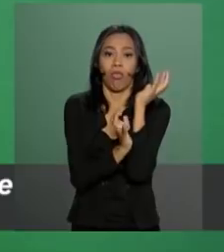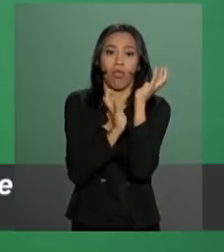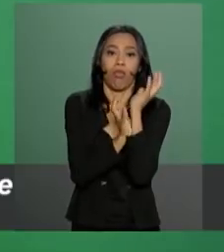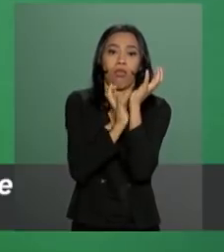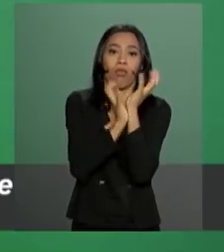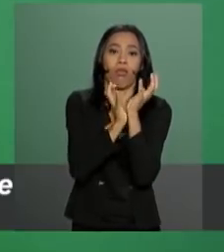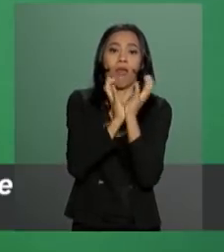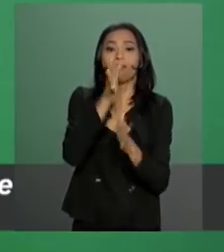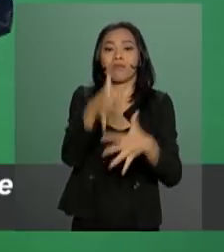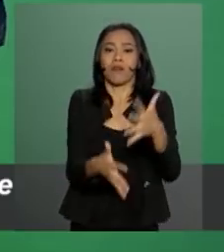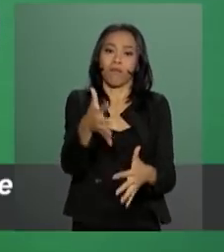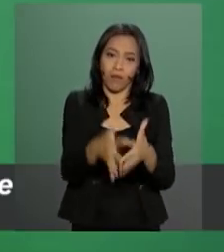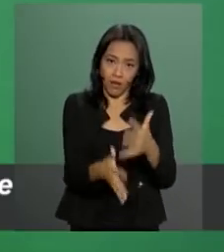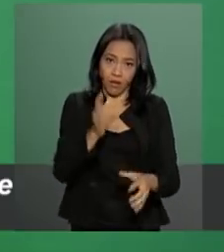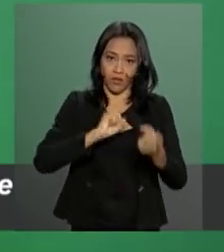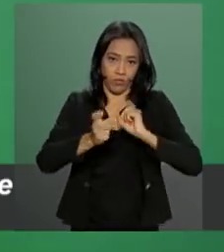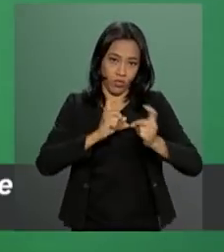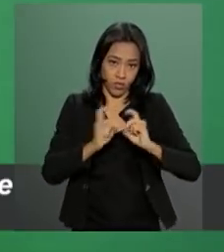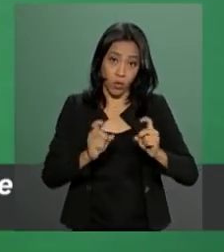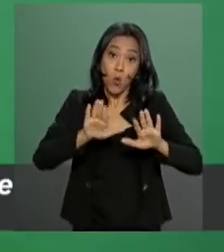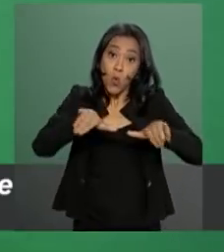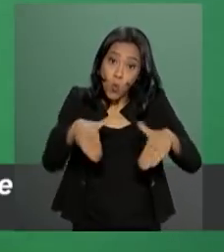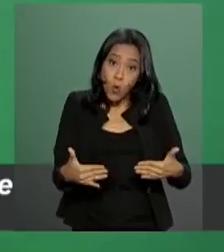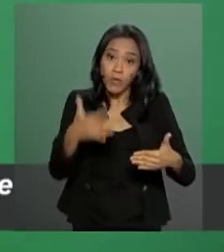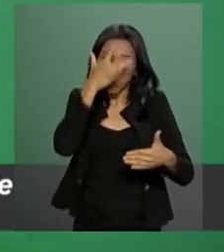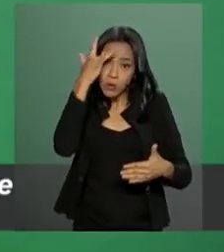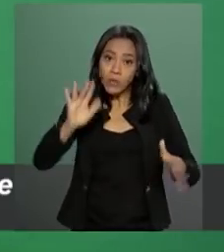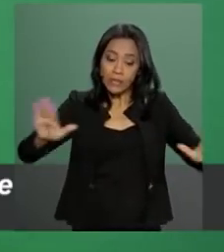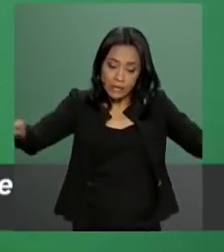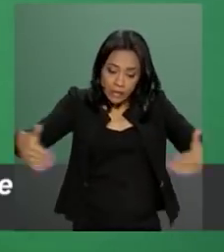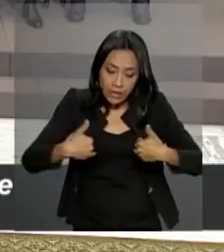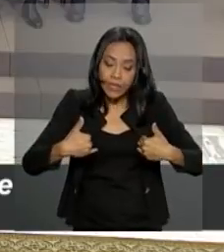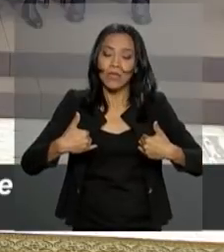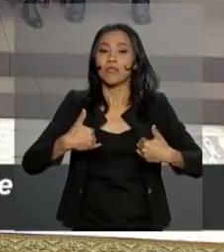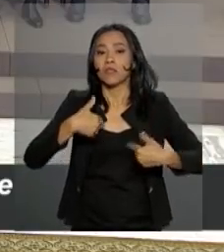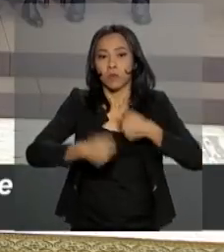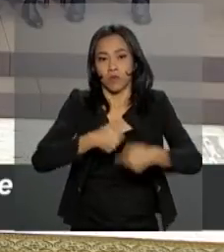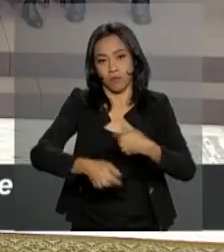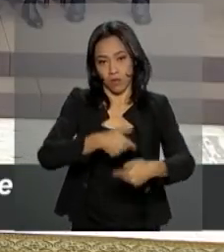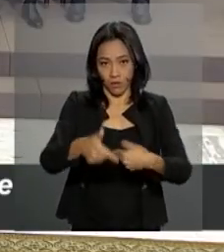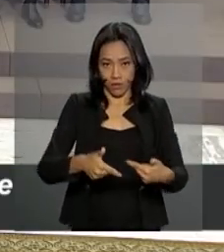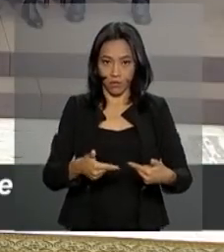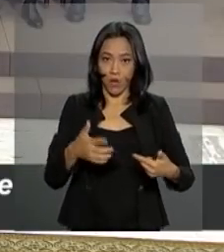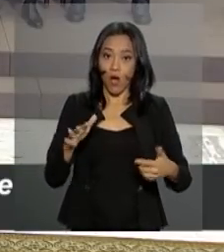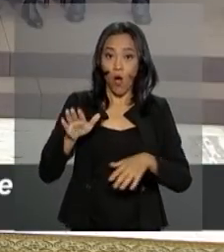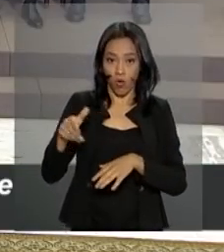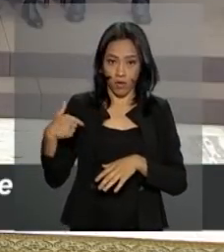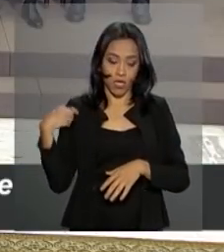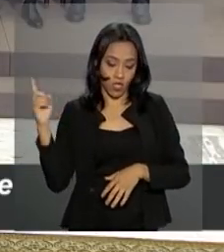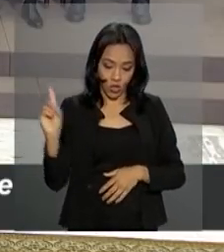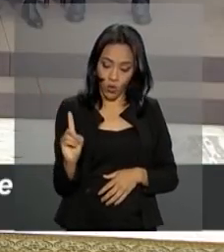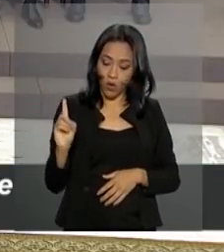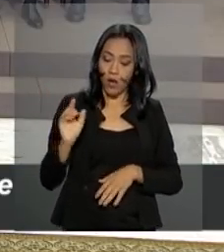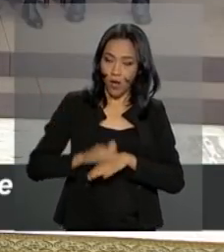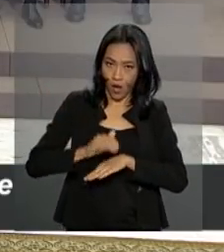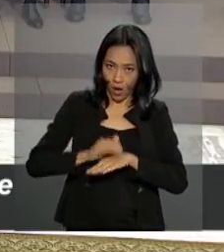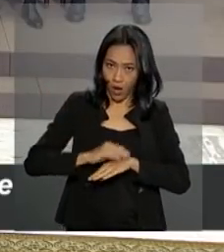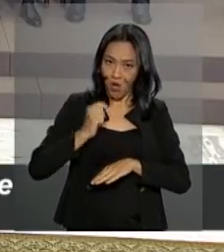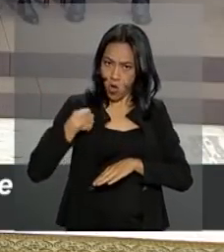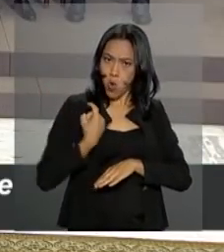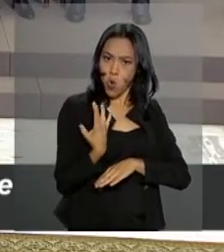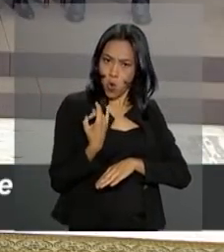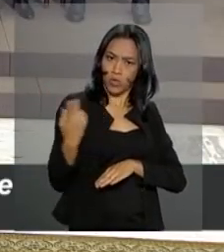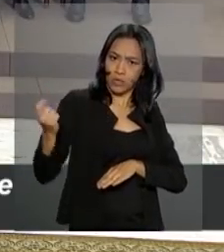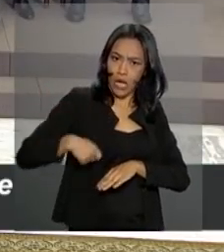centralização então quando blairo e disse olha você vê o presidente e disse você me dá autonomia e eu disse é claro vai